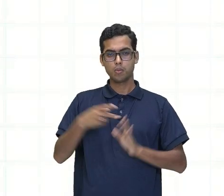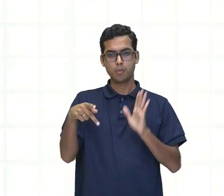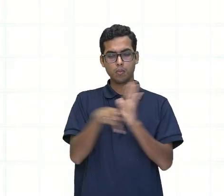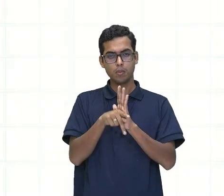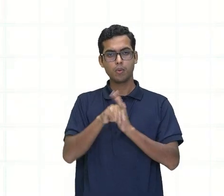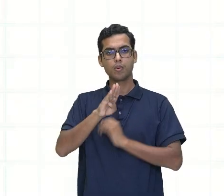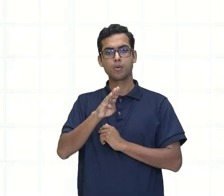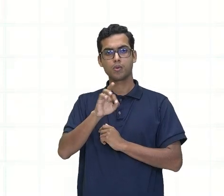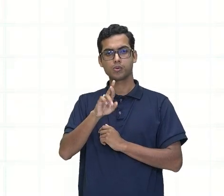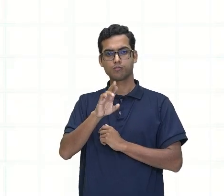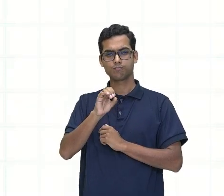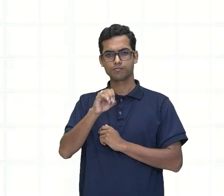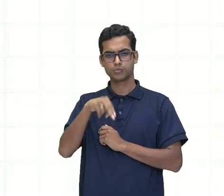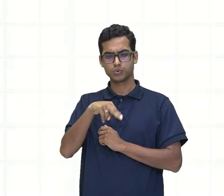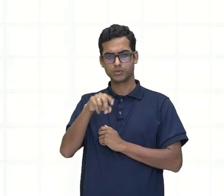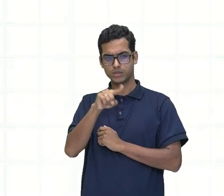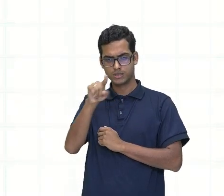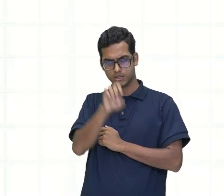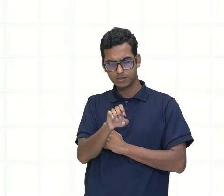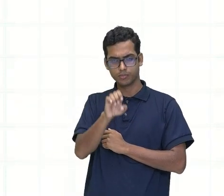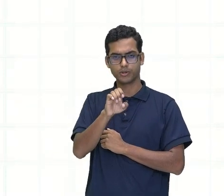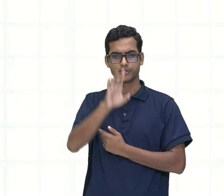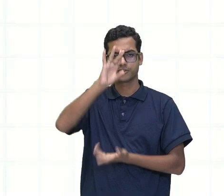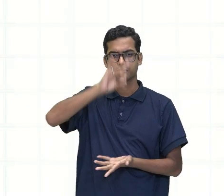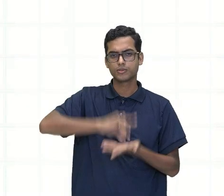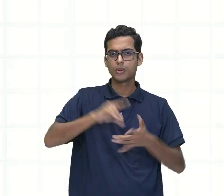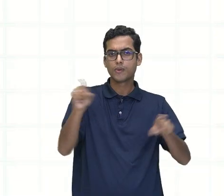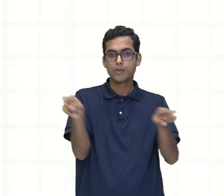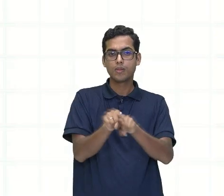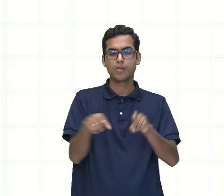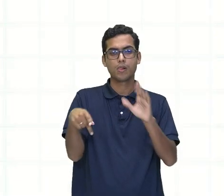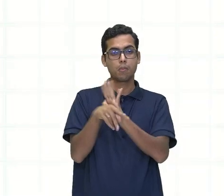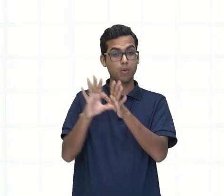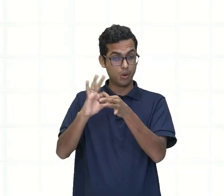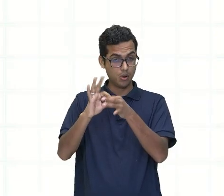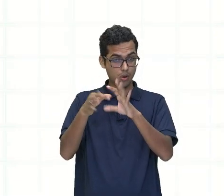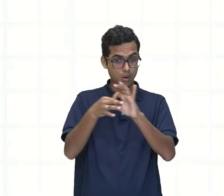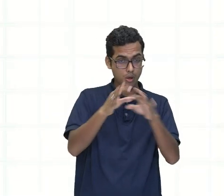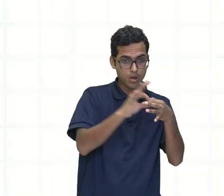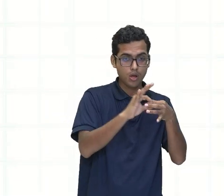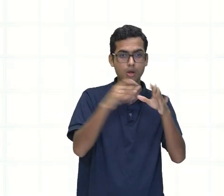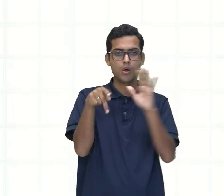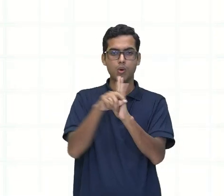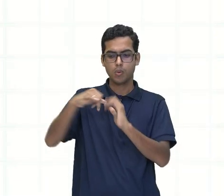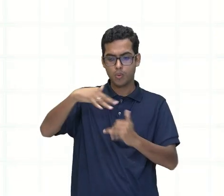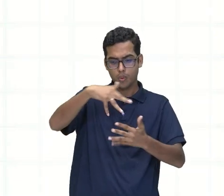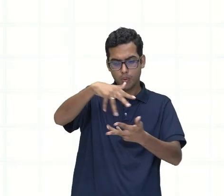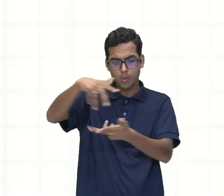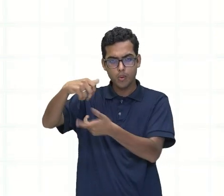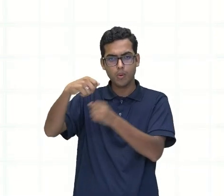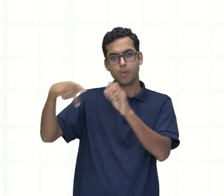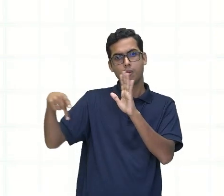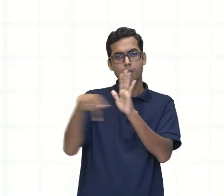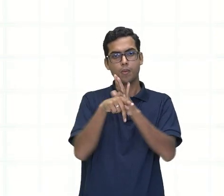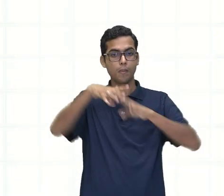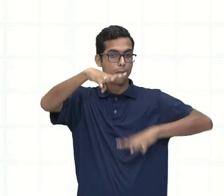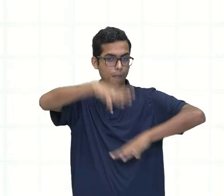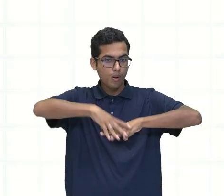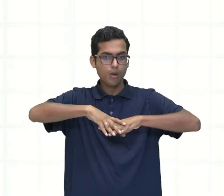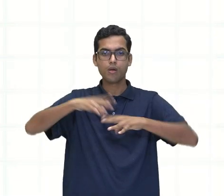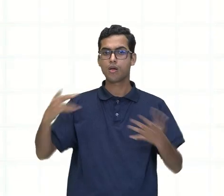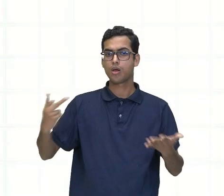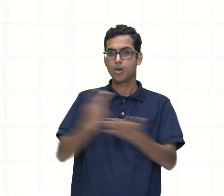Olimpíada Internacional de Matemática. O evento aconteceu em Bangkok, na Tailândia,